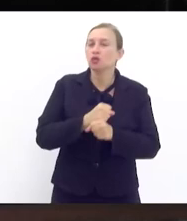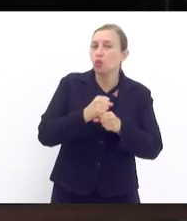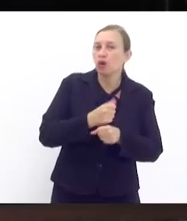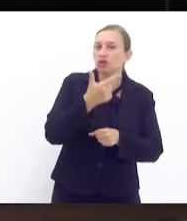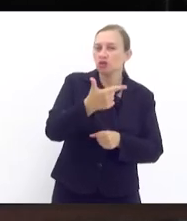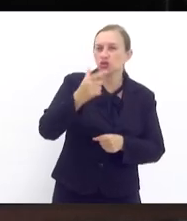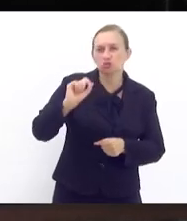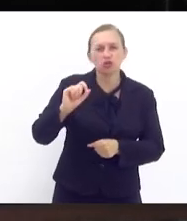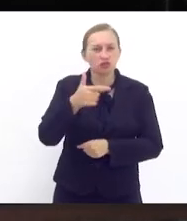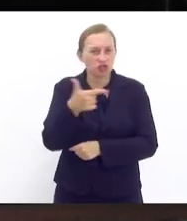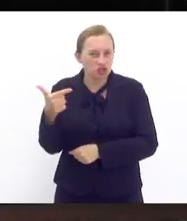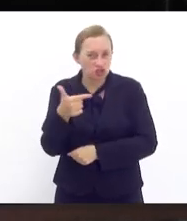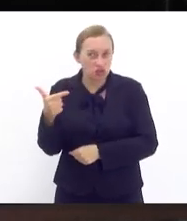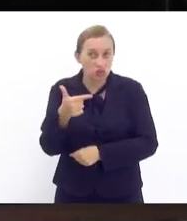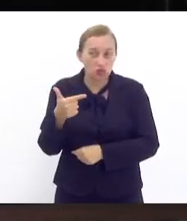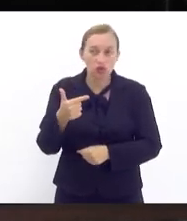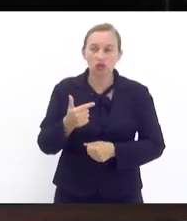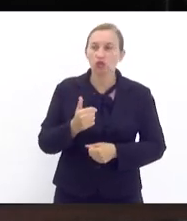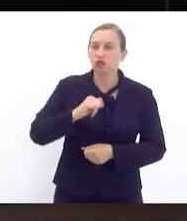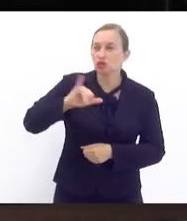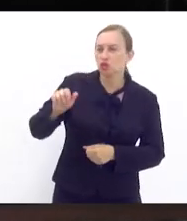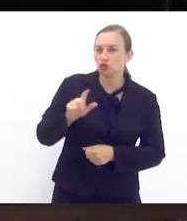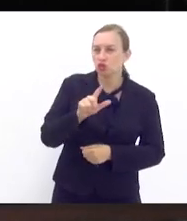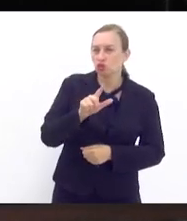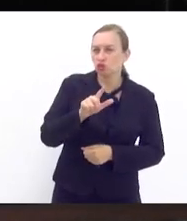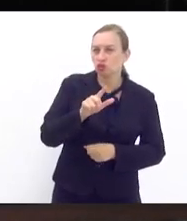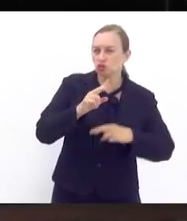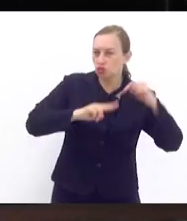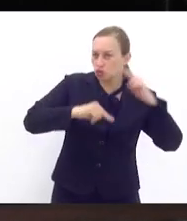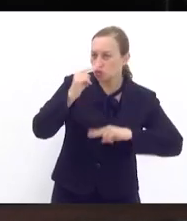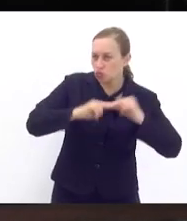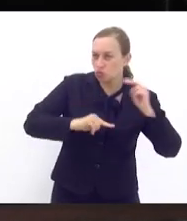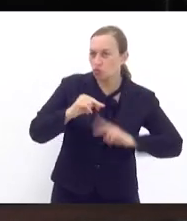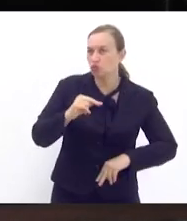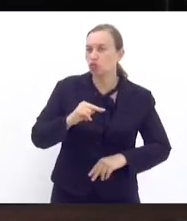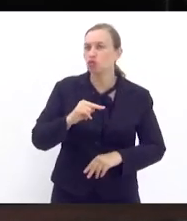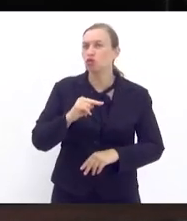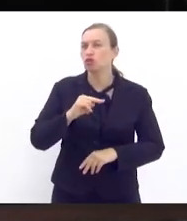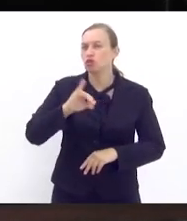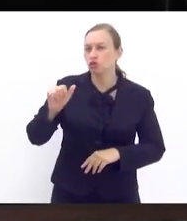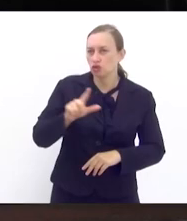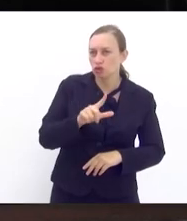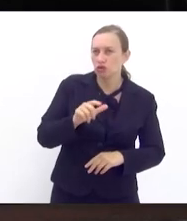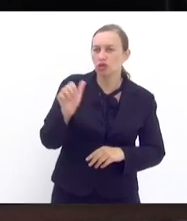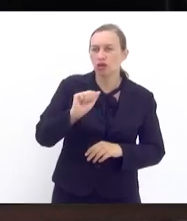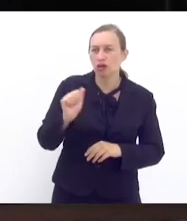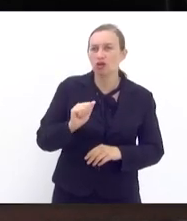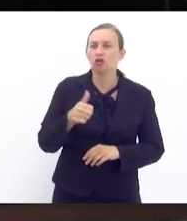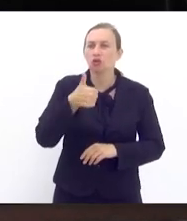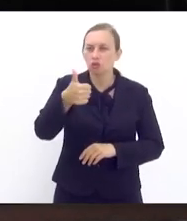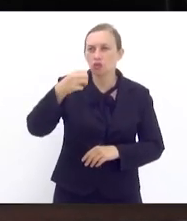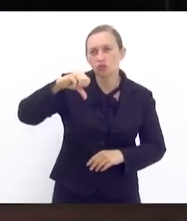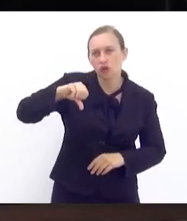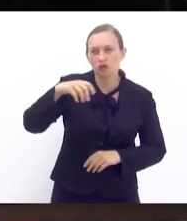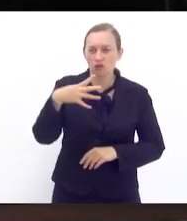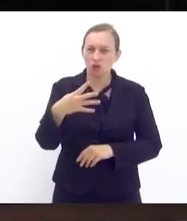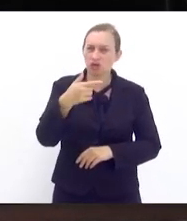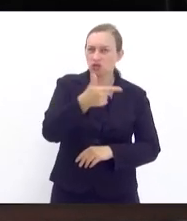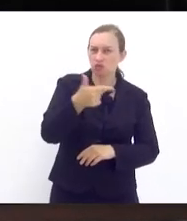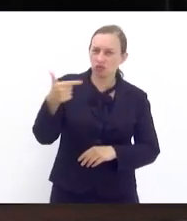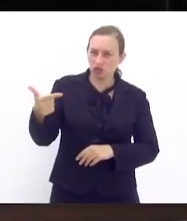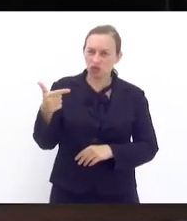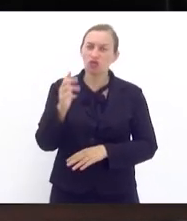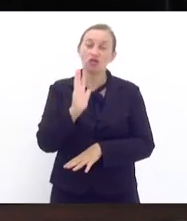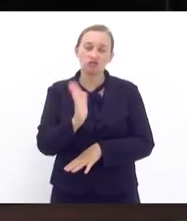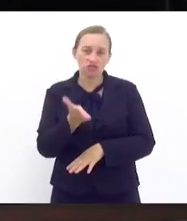a partir de julho e agosto, aí já pensando na Lei Complementar 194 de 2022, que